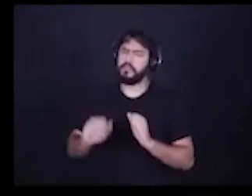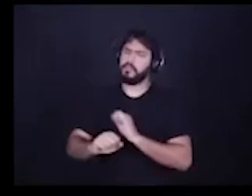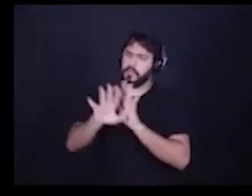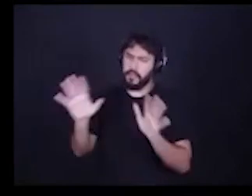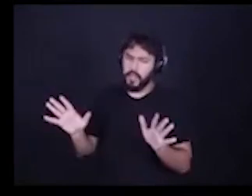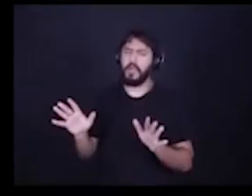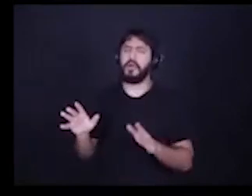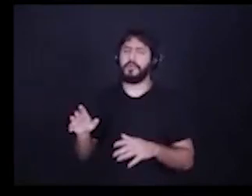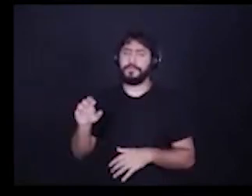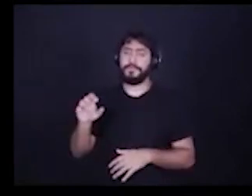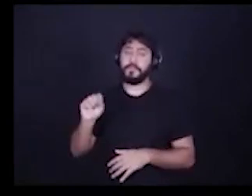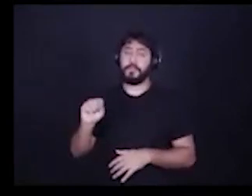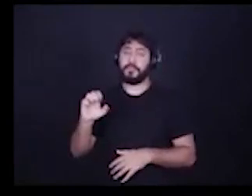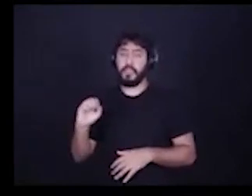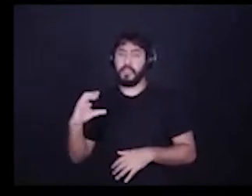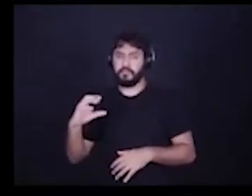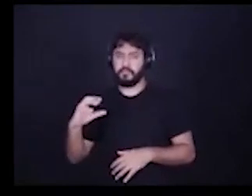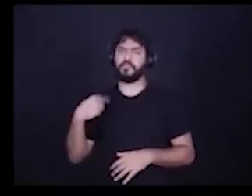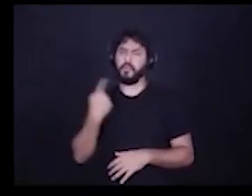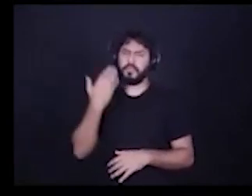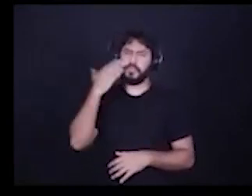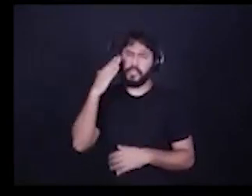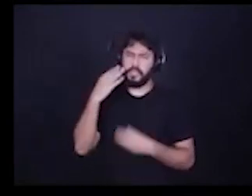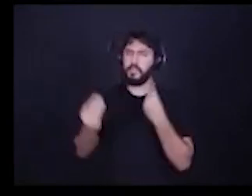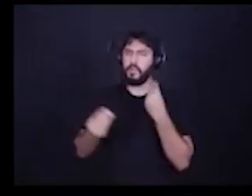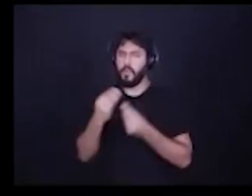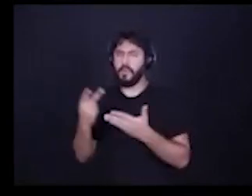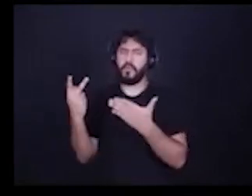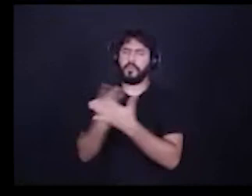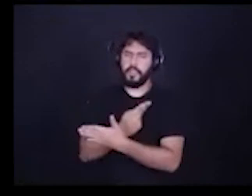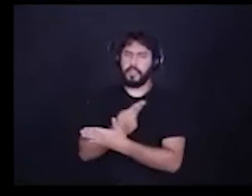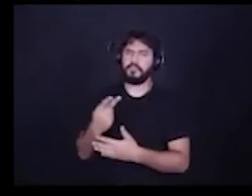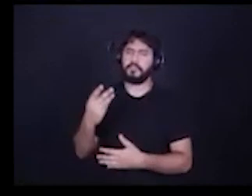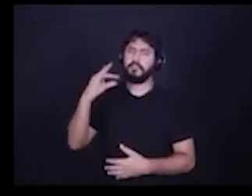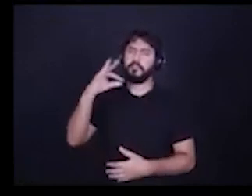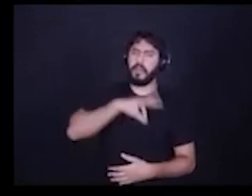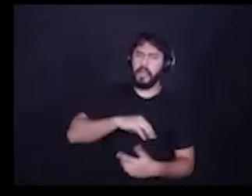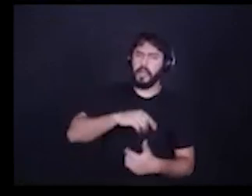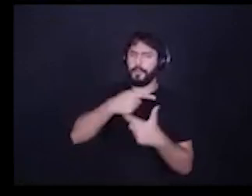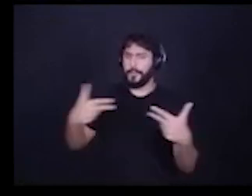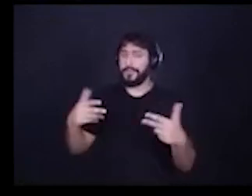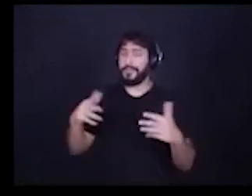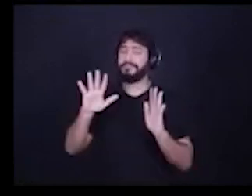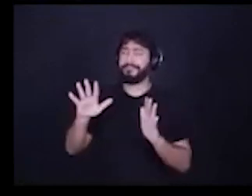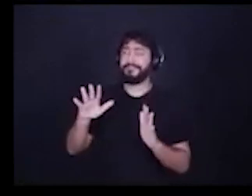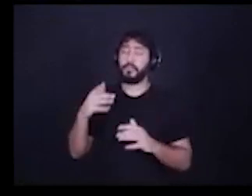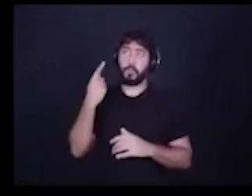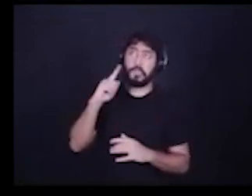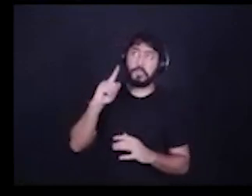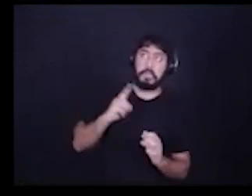SESC como que acontece a remuneração, se vai ter uma remuneração ou não, mas eu acho que não está rolando e é